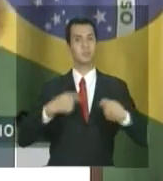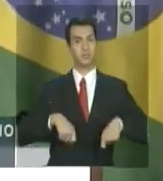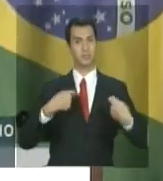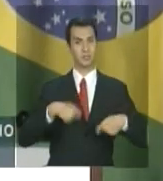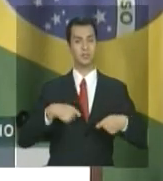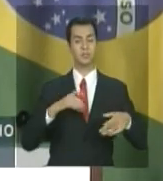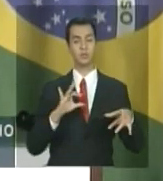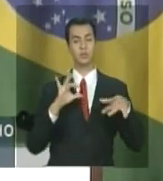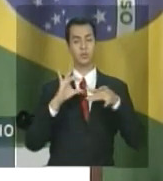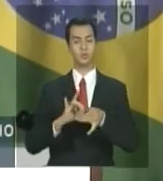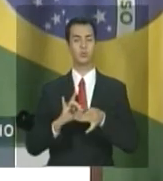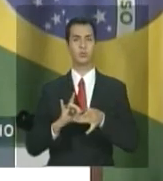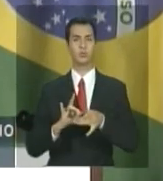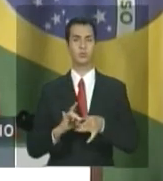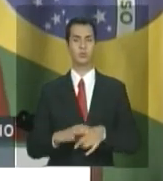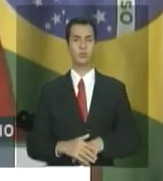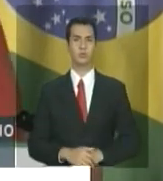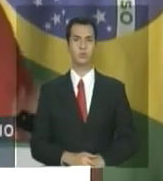países